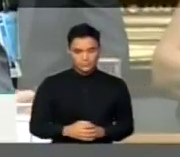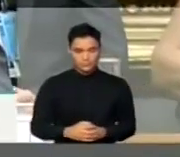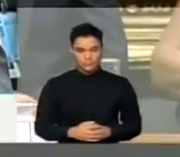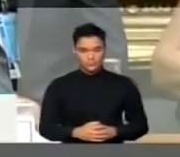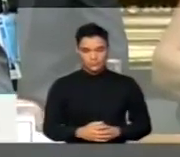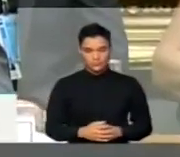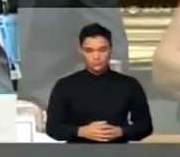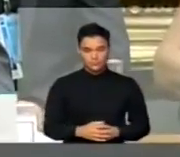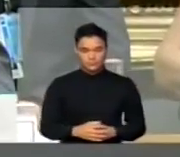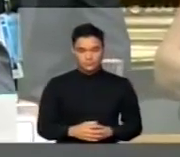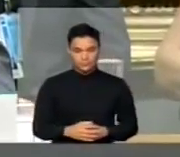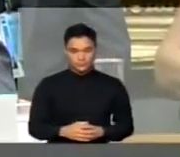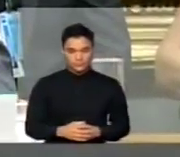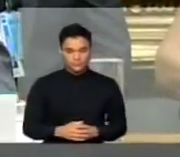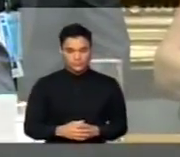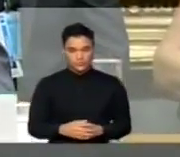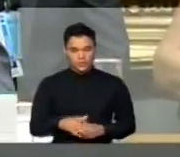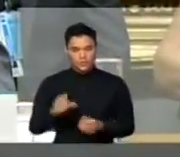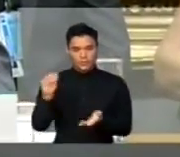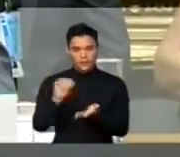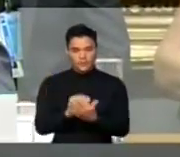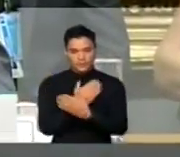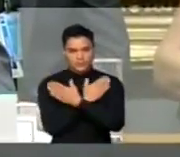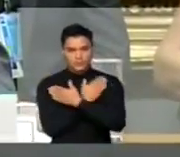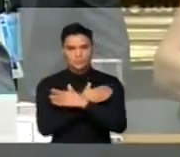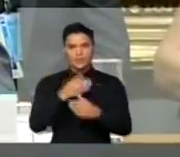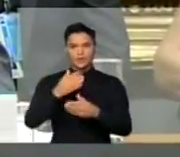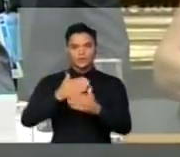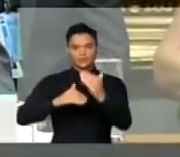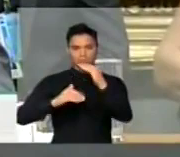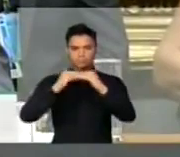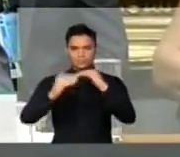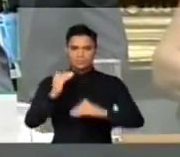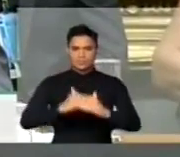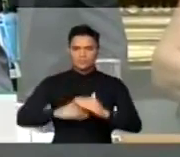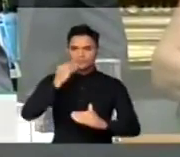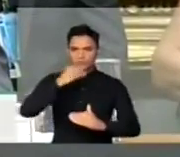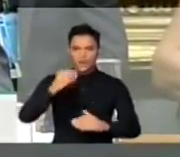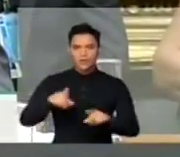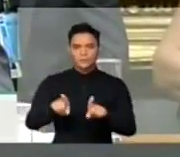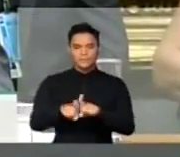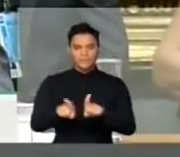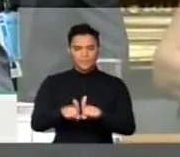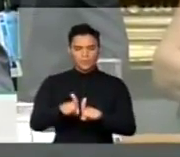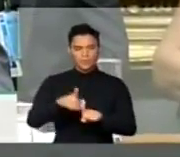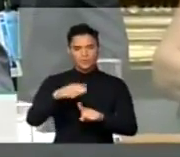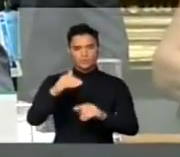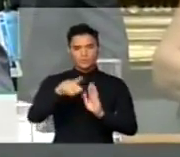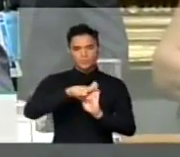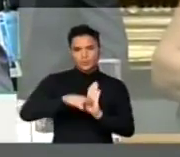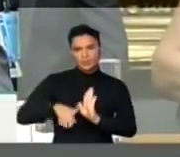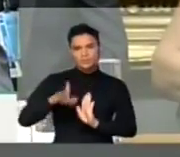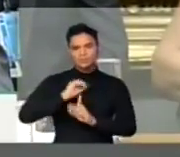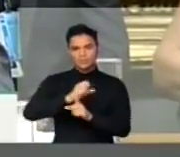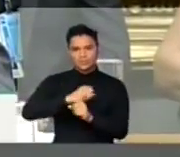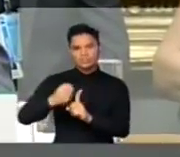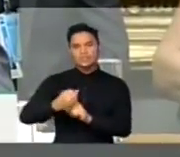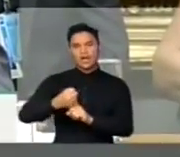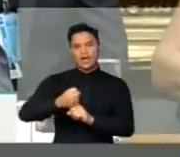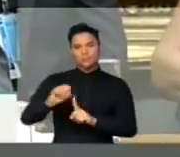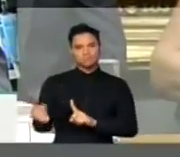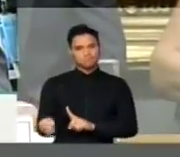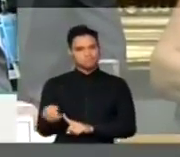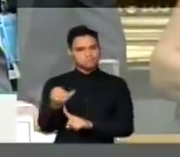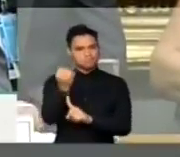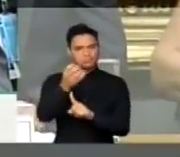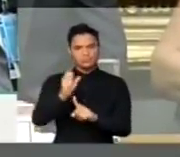Fecha aspas. Desemprego, recessão, paralisação dos programas sociais, inflação,